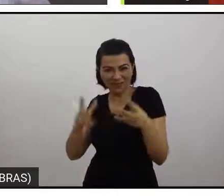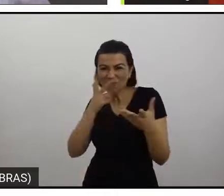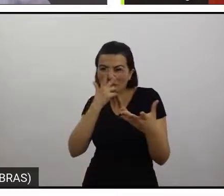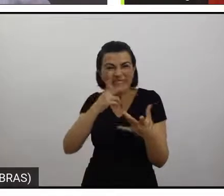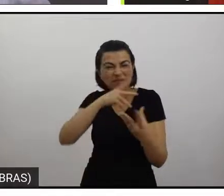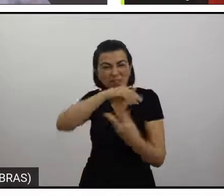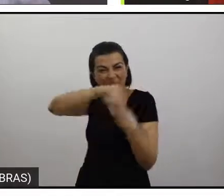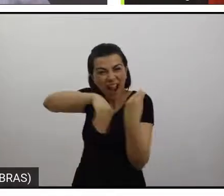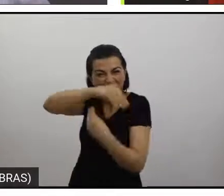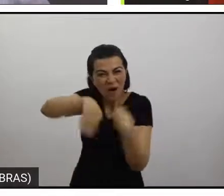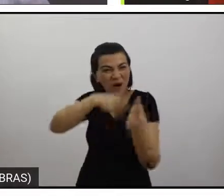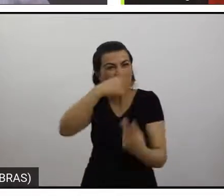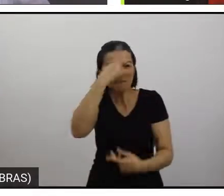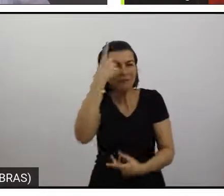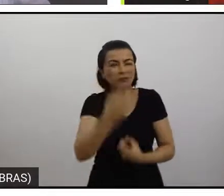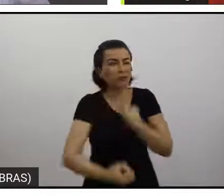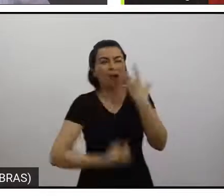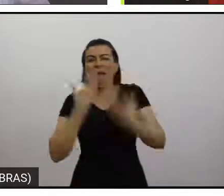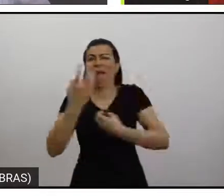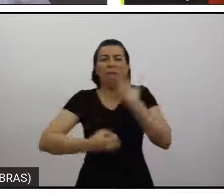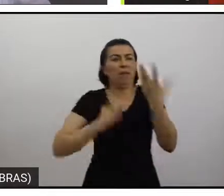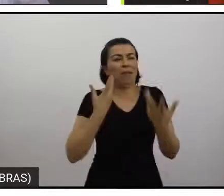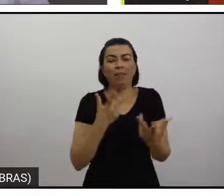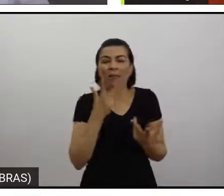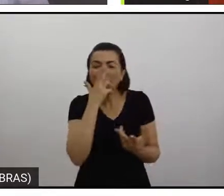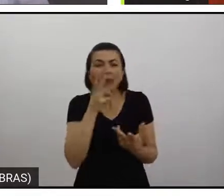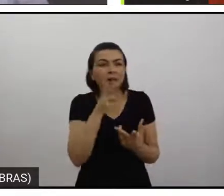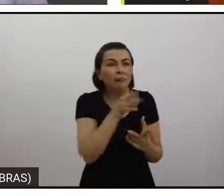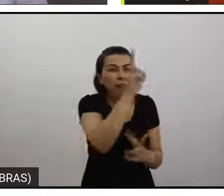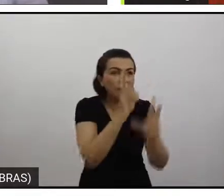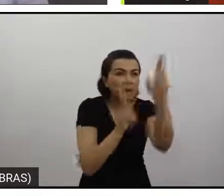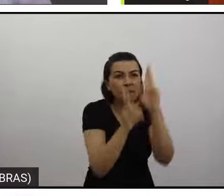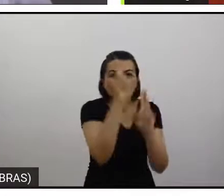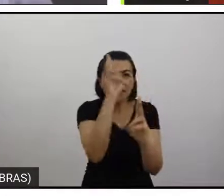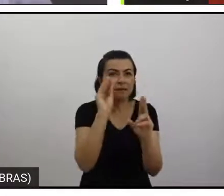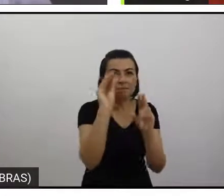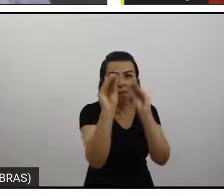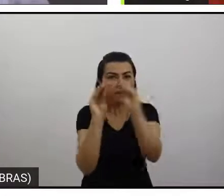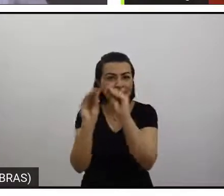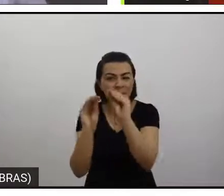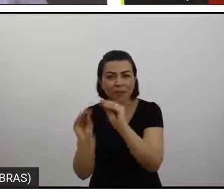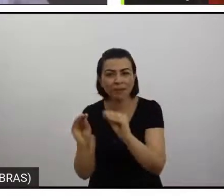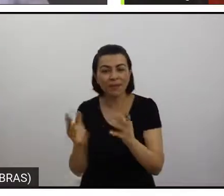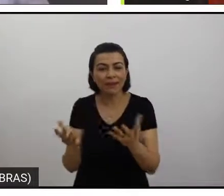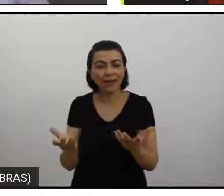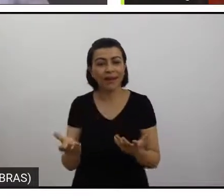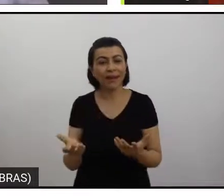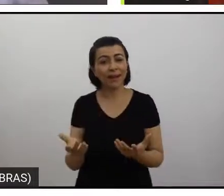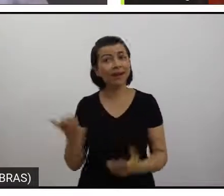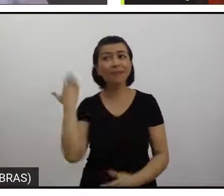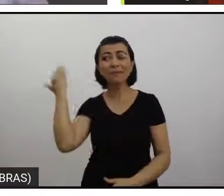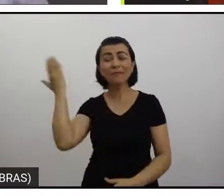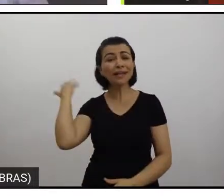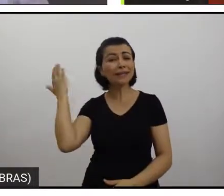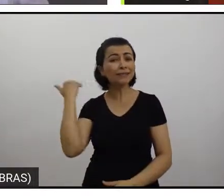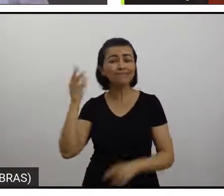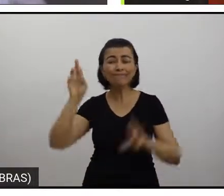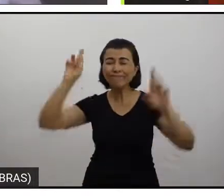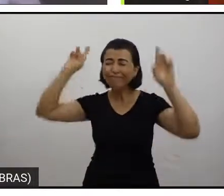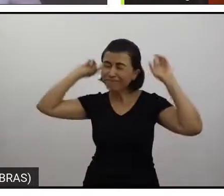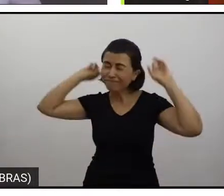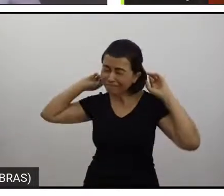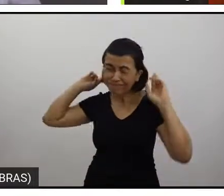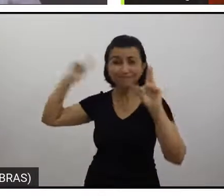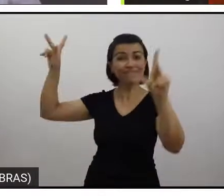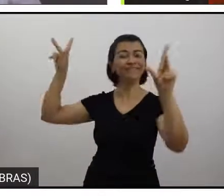e essa linguagem toda picotada, não sei o quê, que hoje a gente acha, já cansou de ver, na época isso era um escândalo, entendeu?